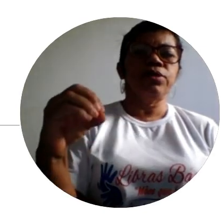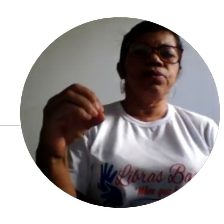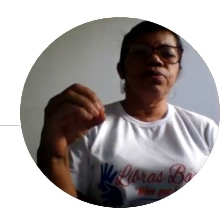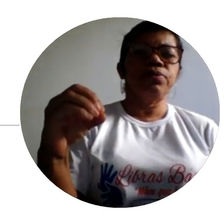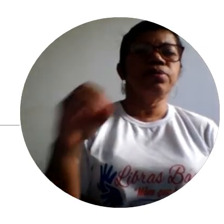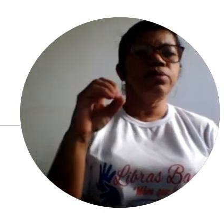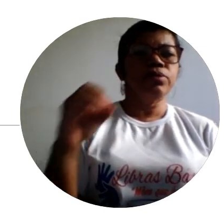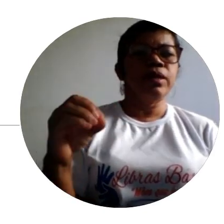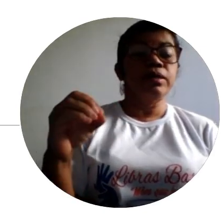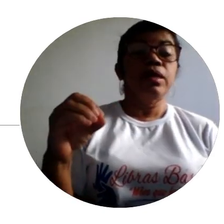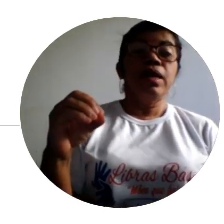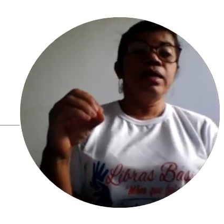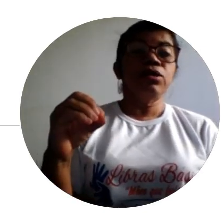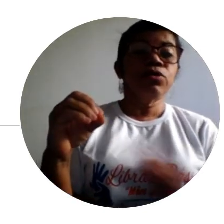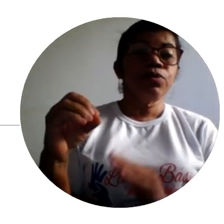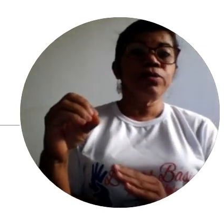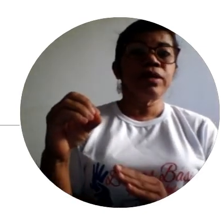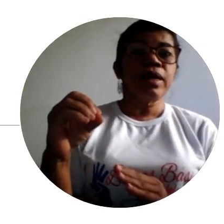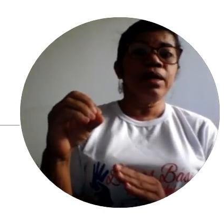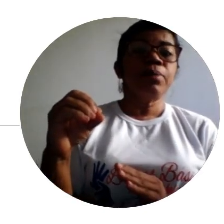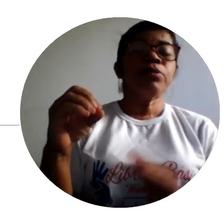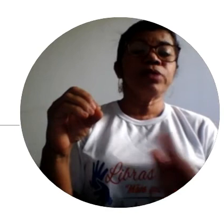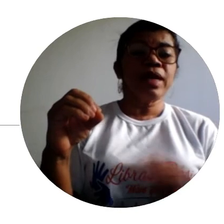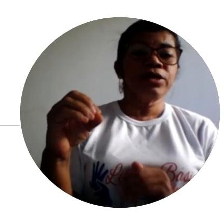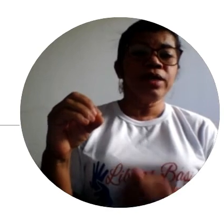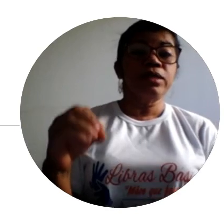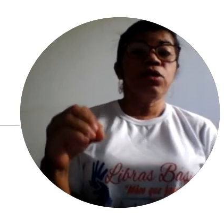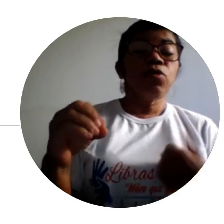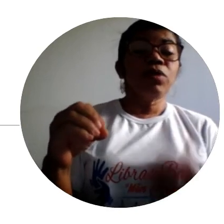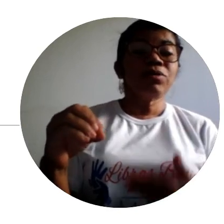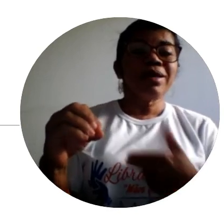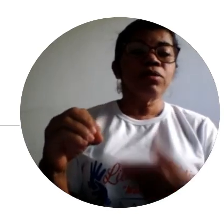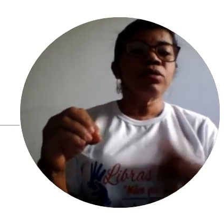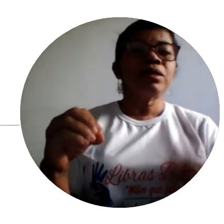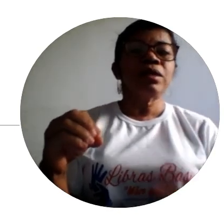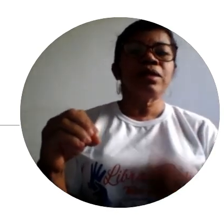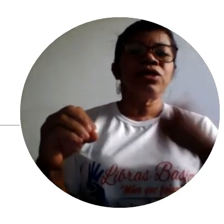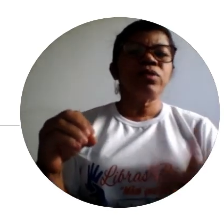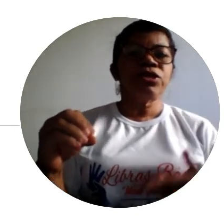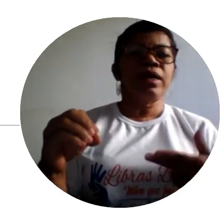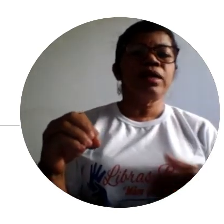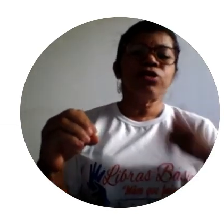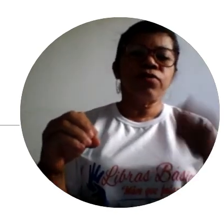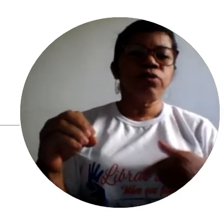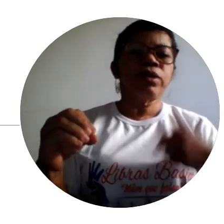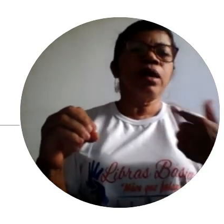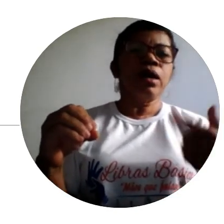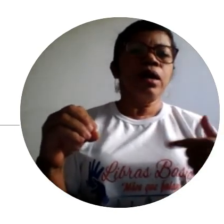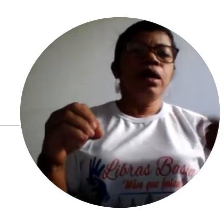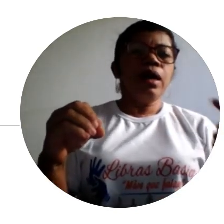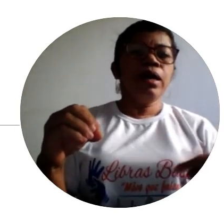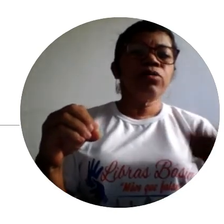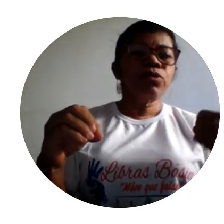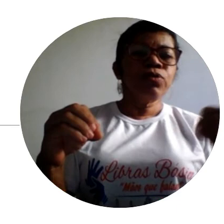o 0. 10. Esse eu uso para os cardinais. Quando se tratar de quantidade, que eu vou